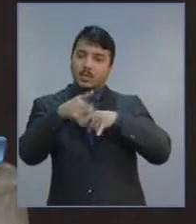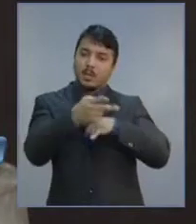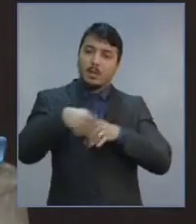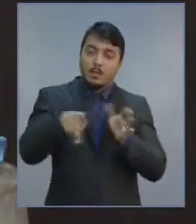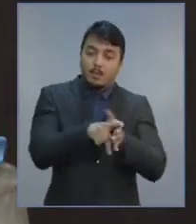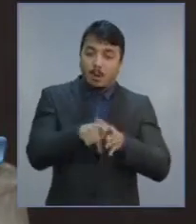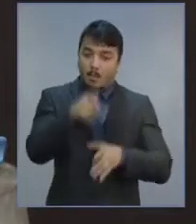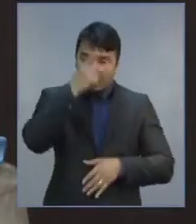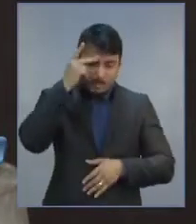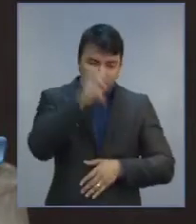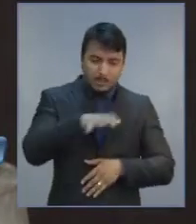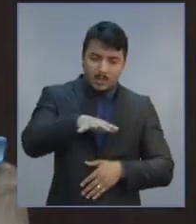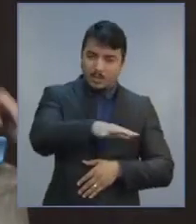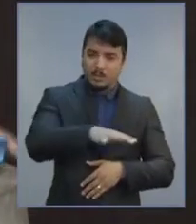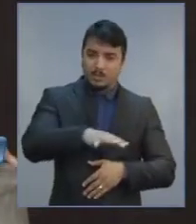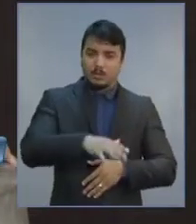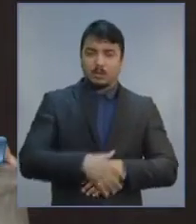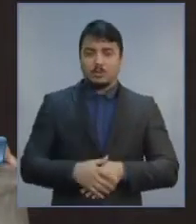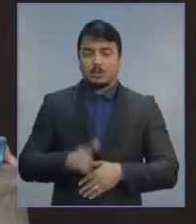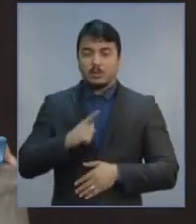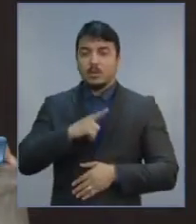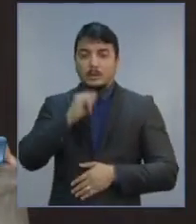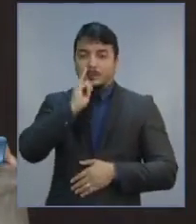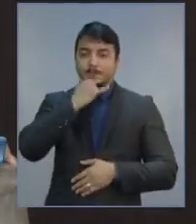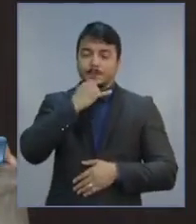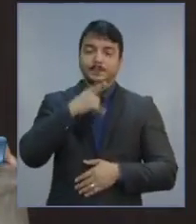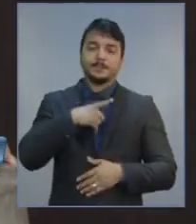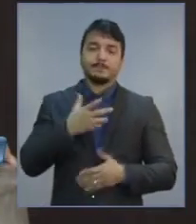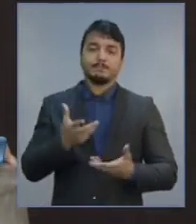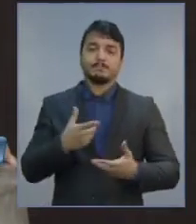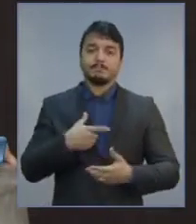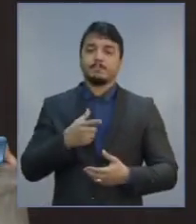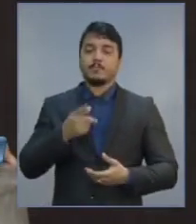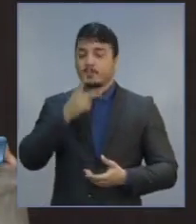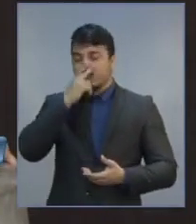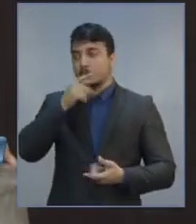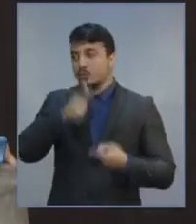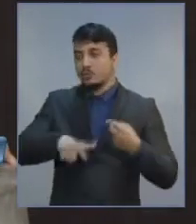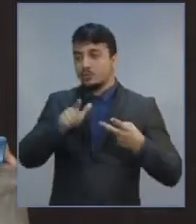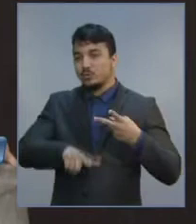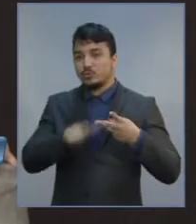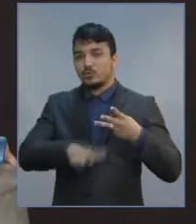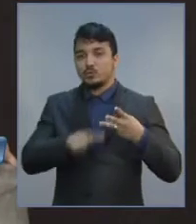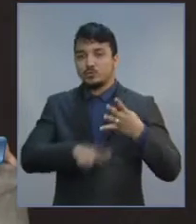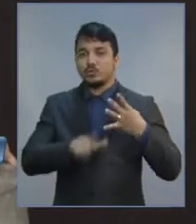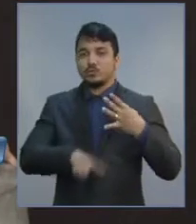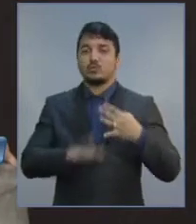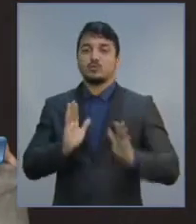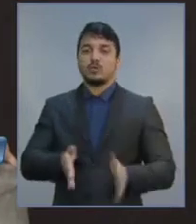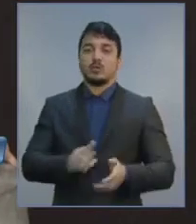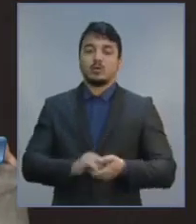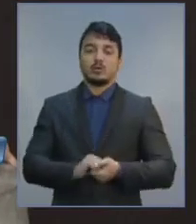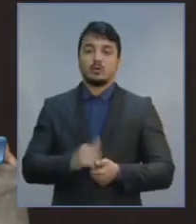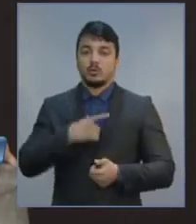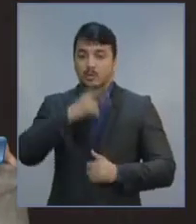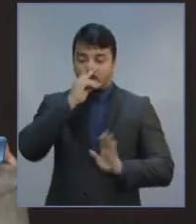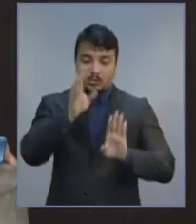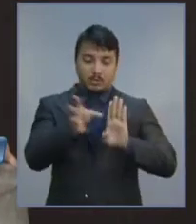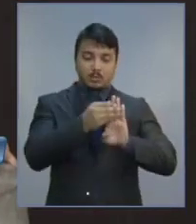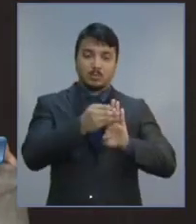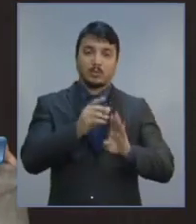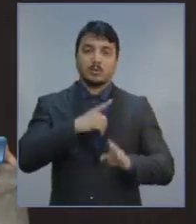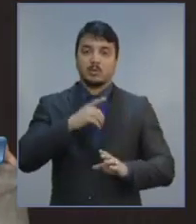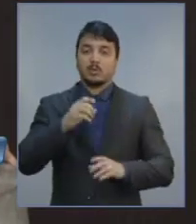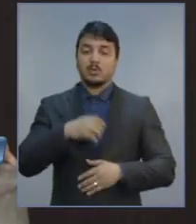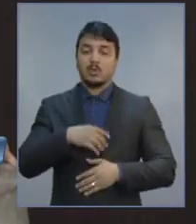governador Camilo Santana, lamentavelmente, tem feito reiteradas vezes. A emenda que o deputado Eumano fez melhora o